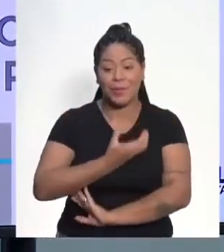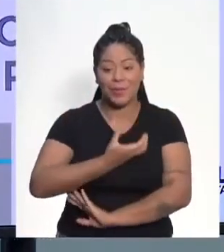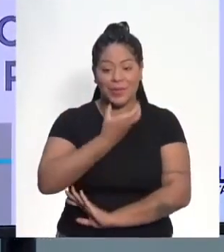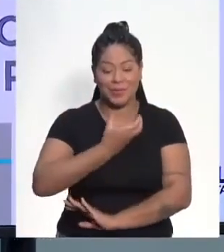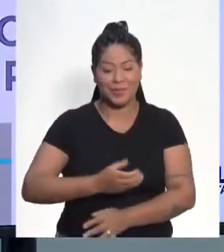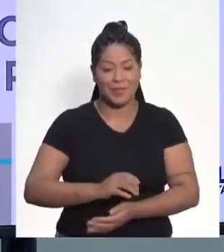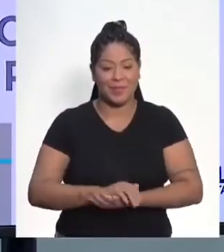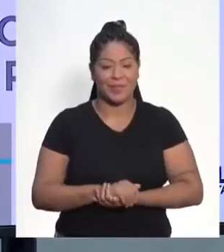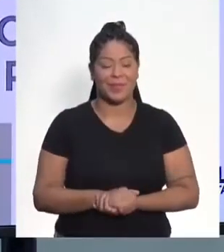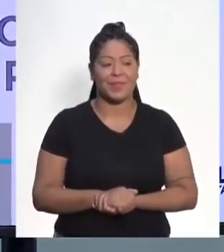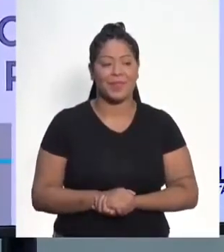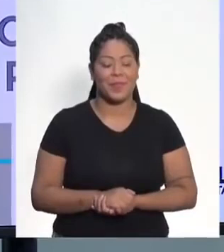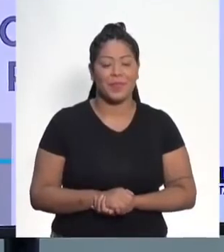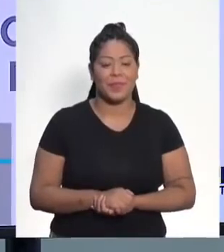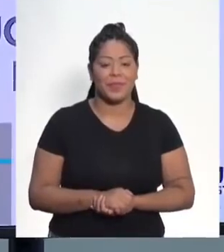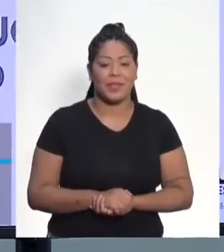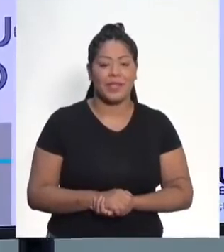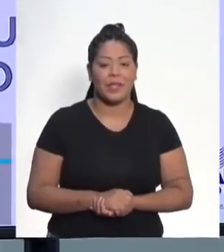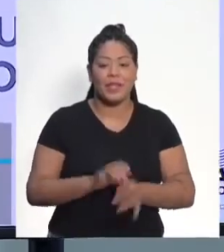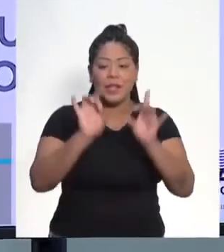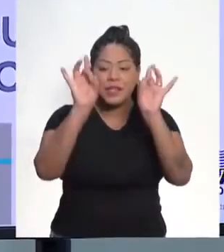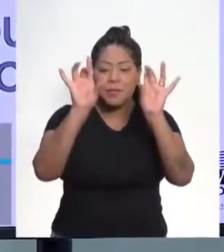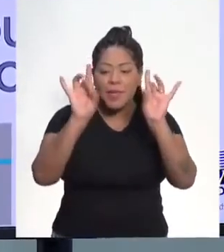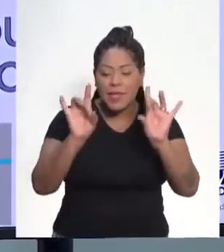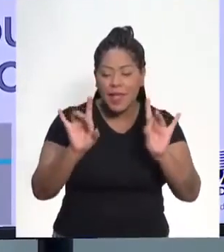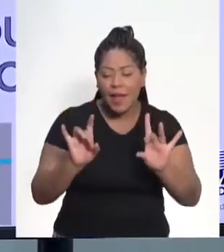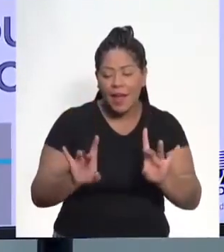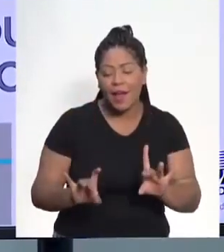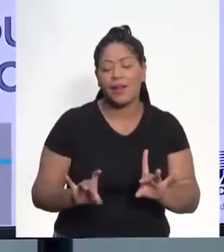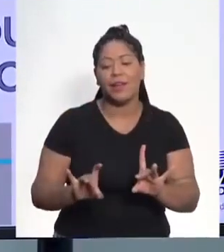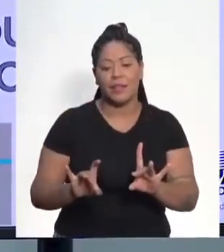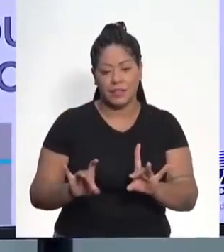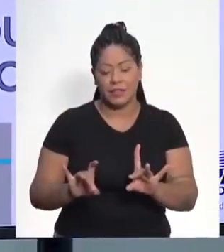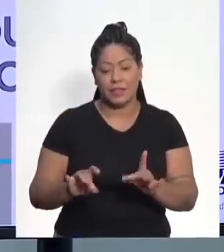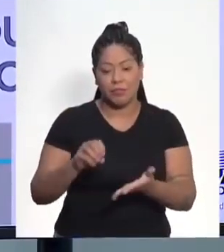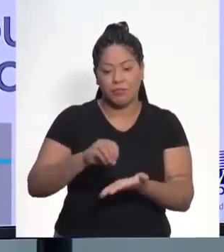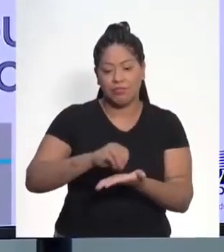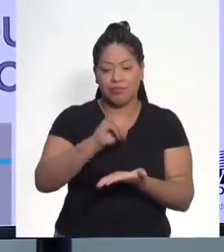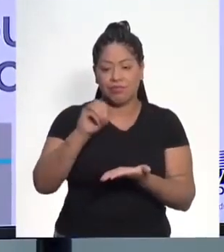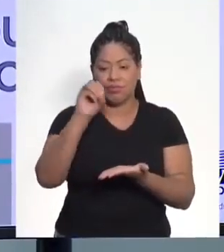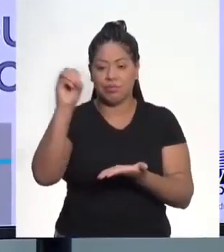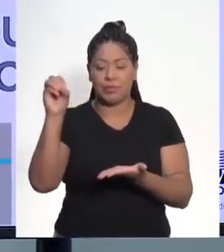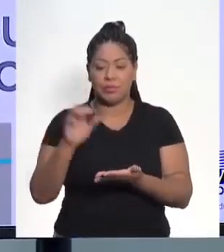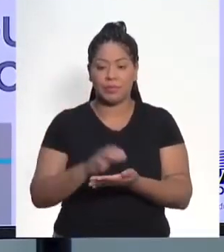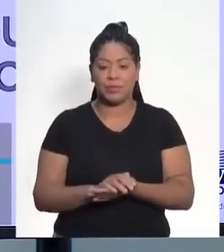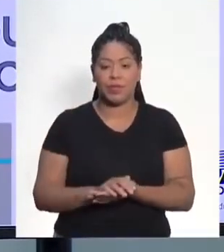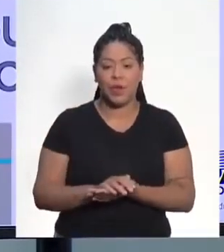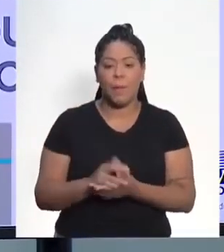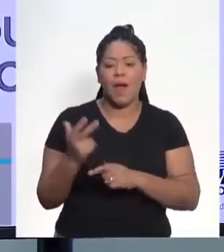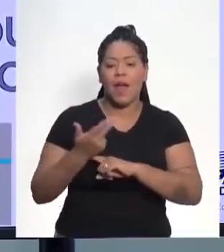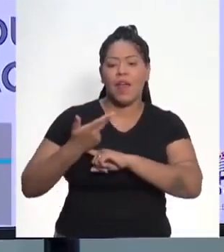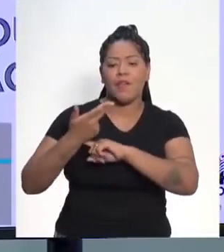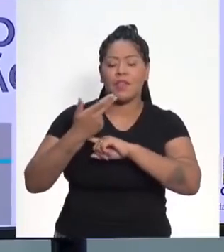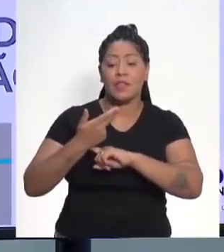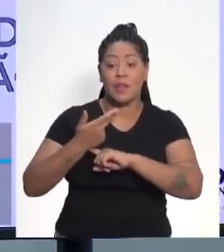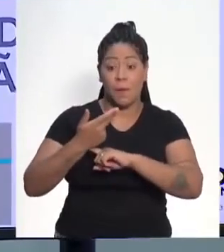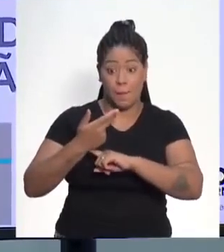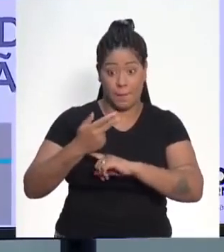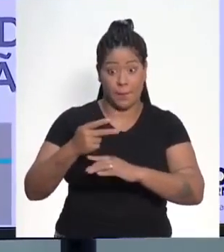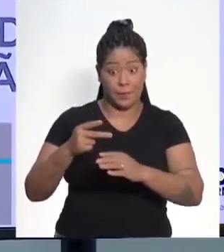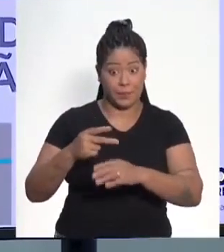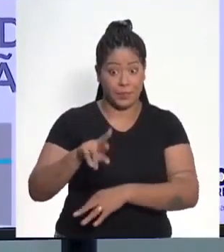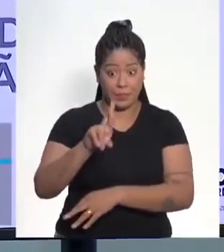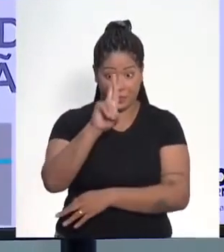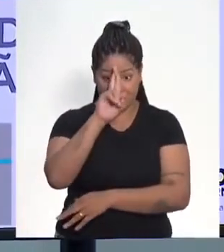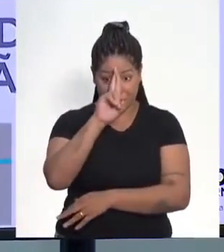termine. O especial de final do ano aqui do Centro de Mídia, uma programação a partir do meio-dia, um pouquinho diferente aí para